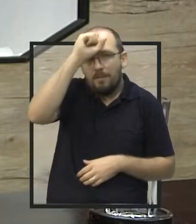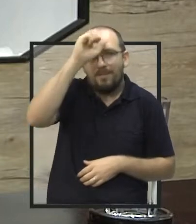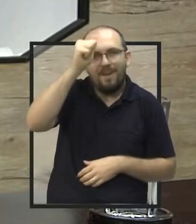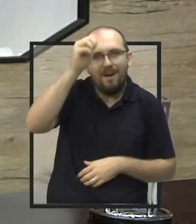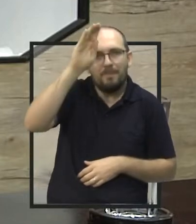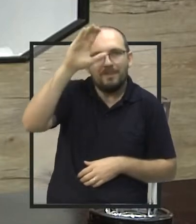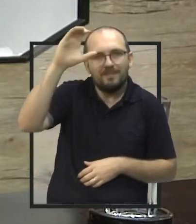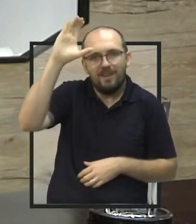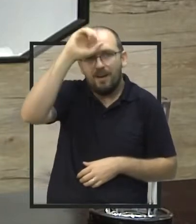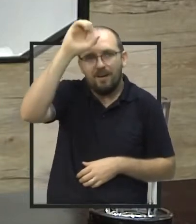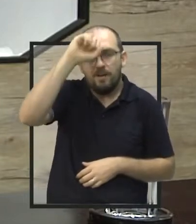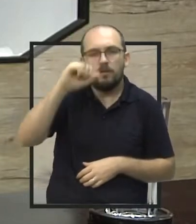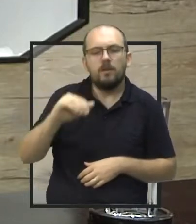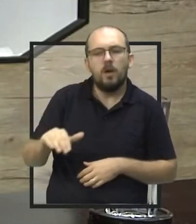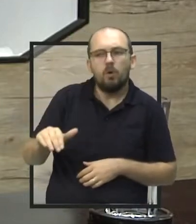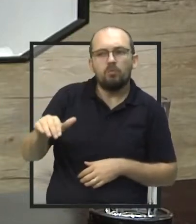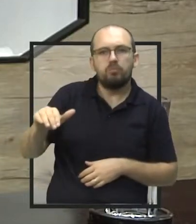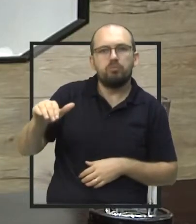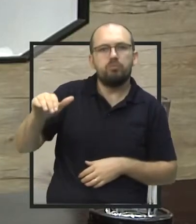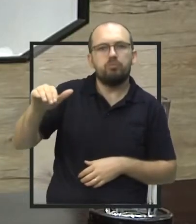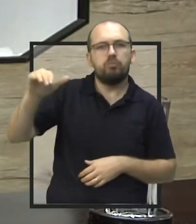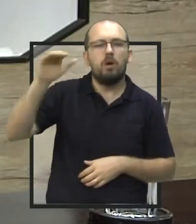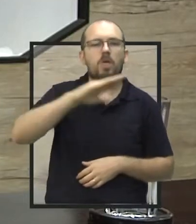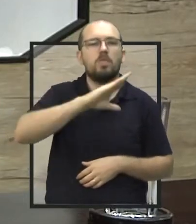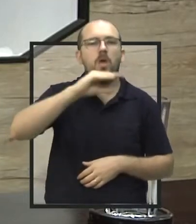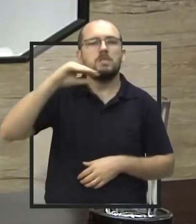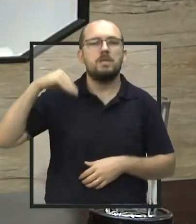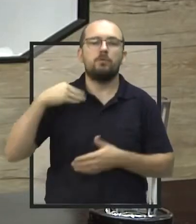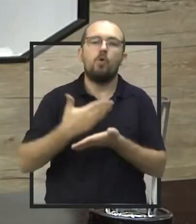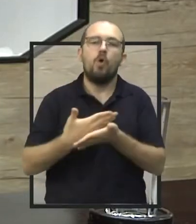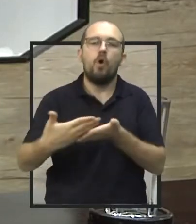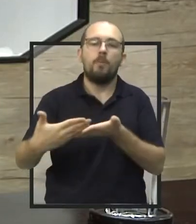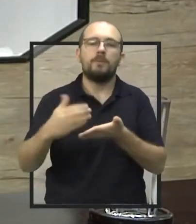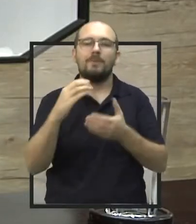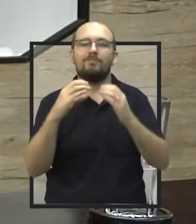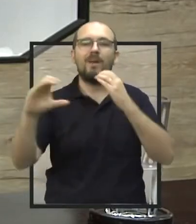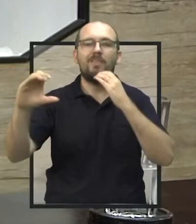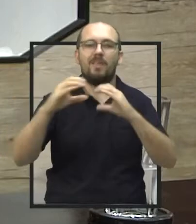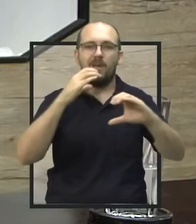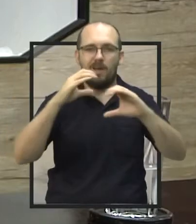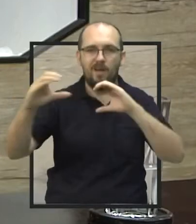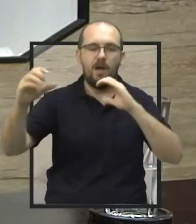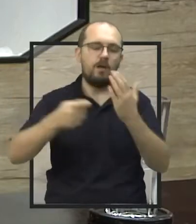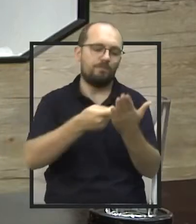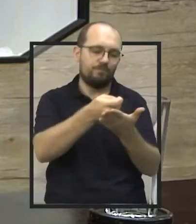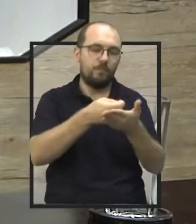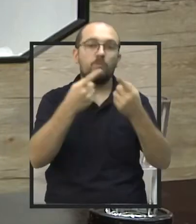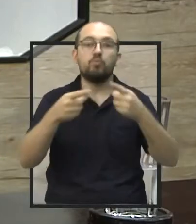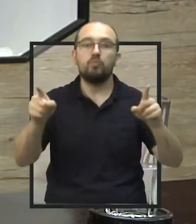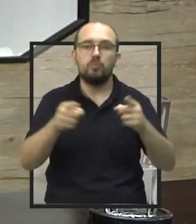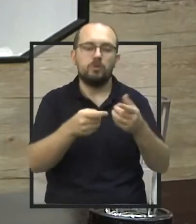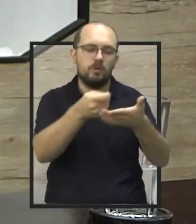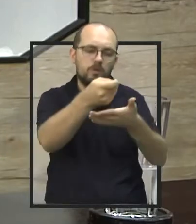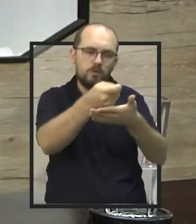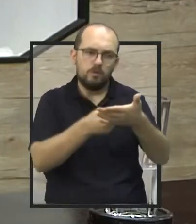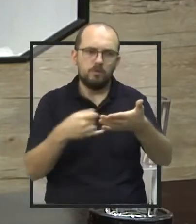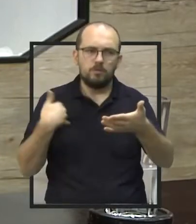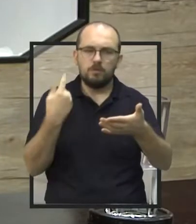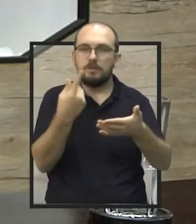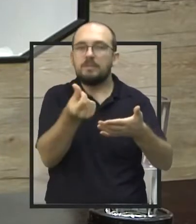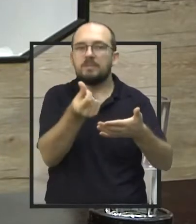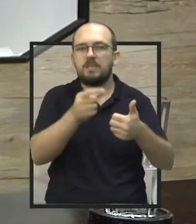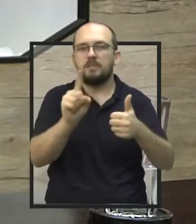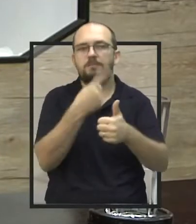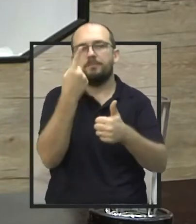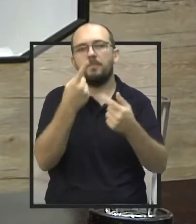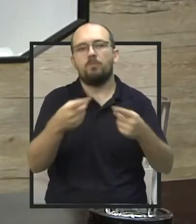teve uma repercussão muito grande na escola, o livro, o texto, porque a professora pediu para as